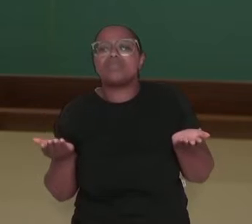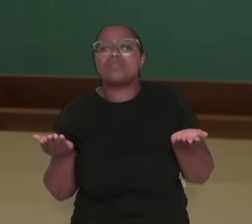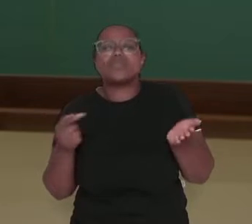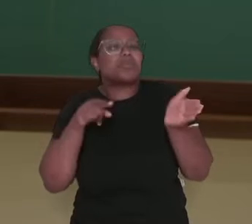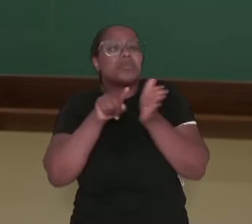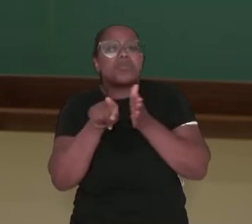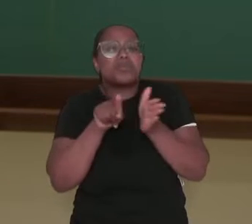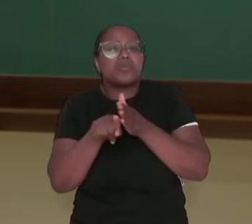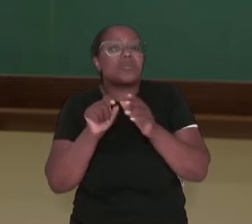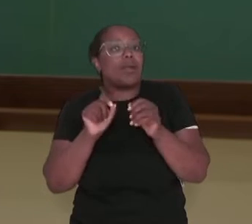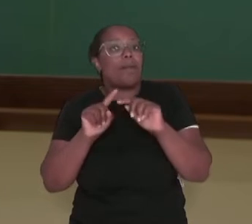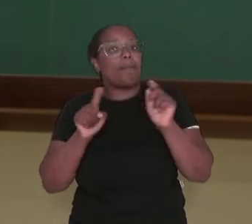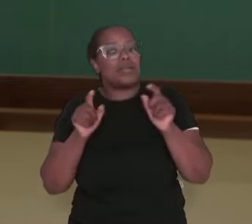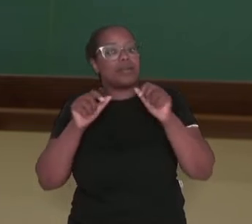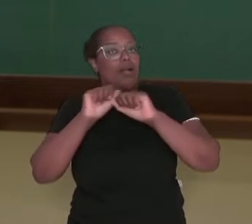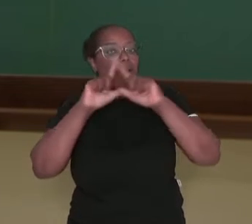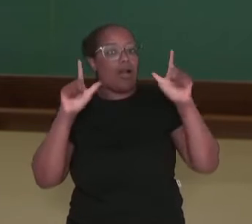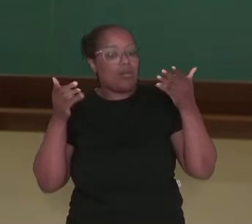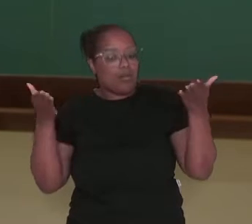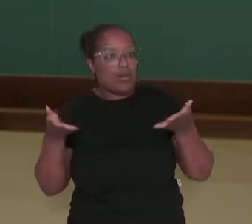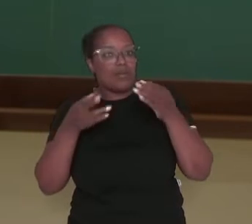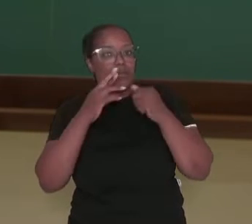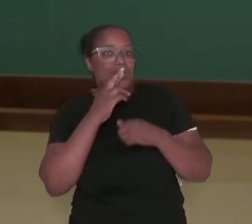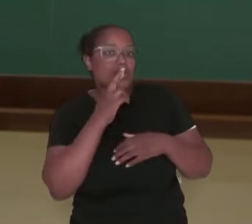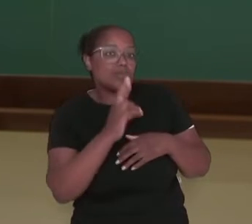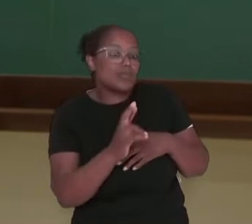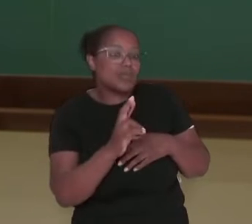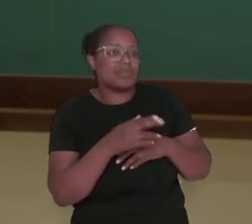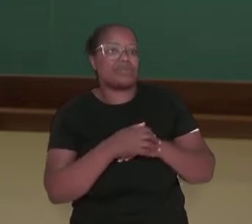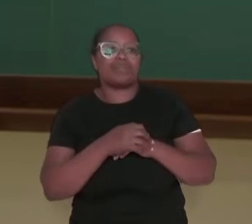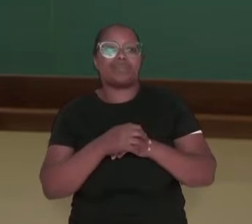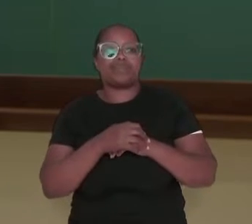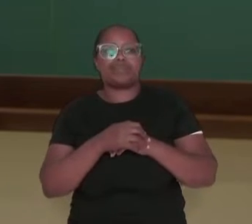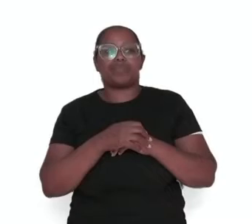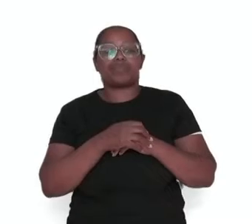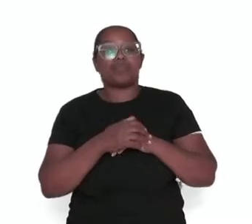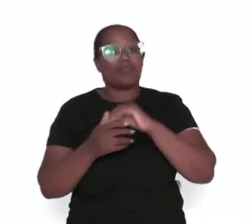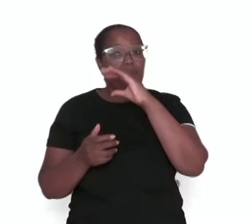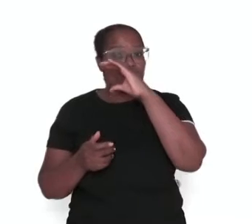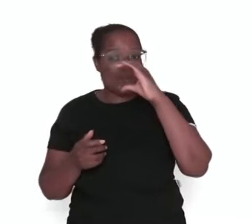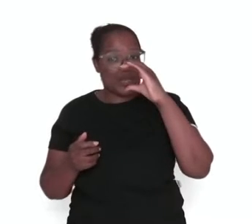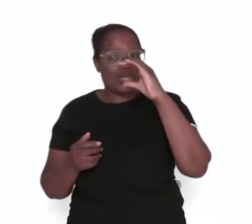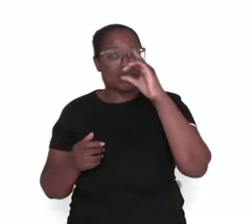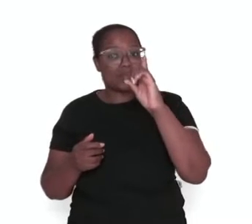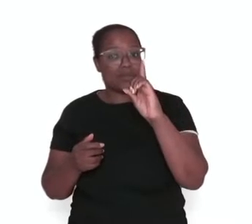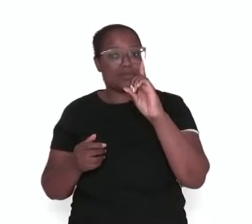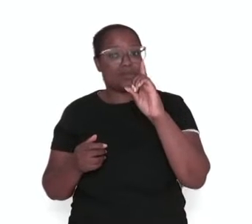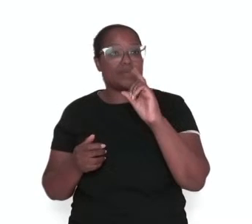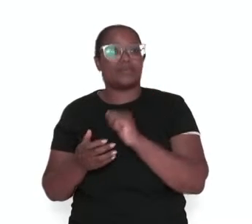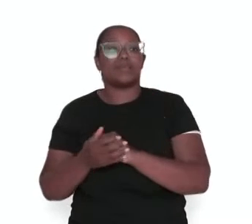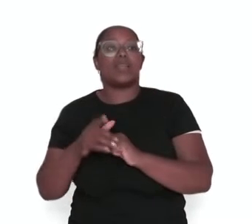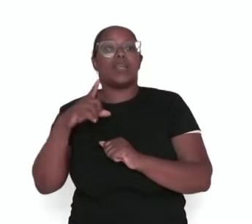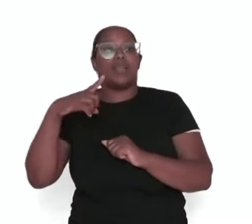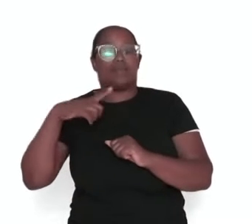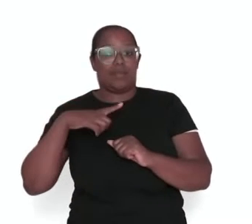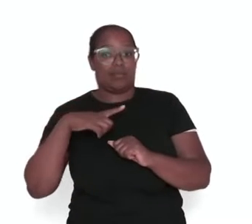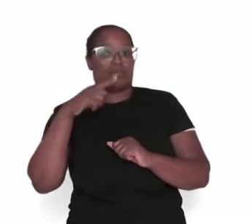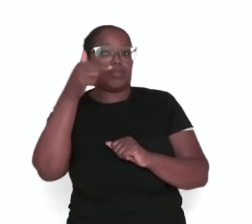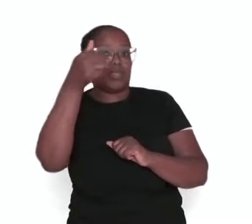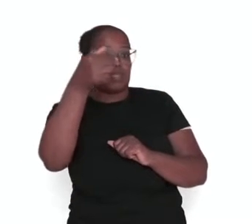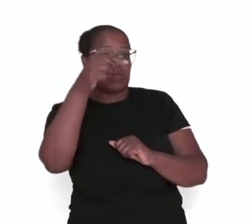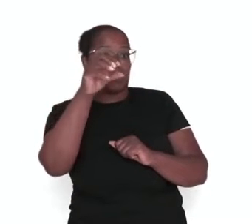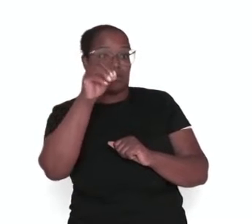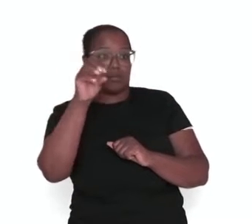é isso que nós vamos responder, ok? Esse CD, pessoal, olha só, ele tem